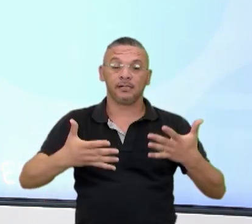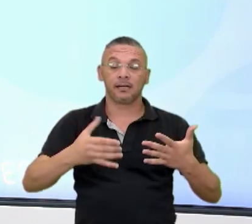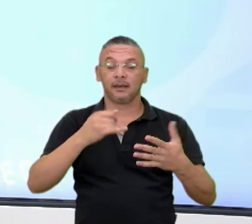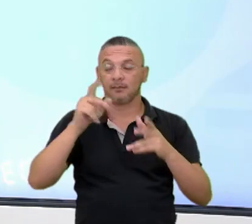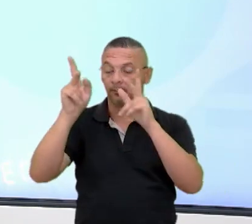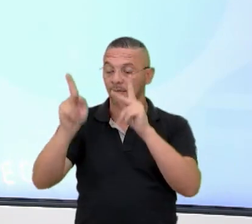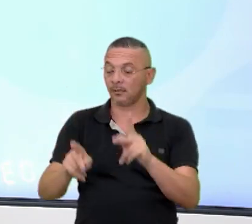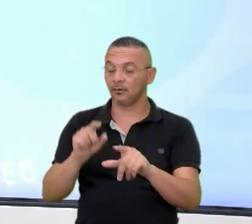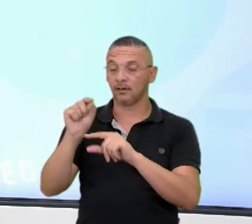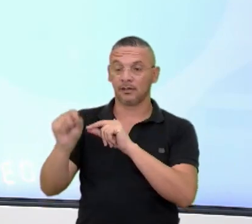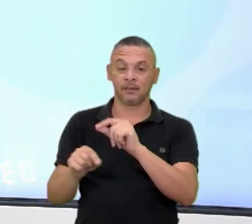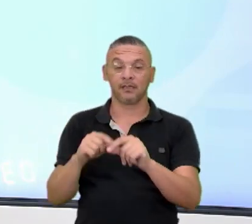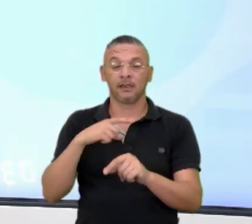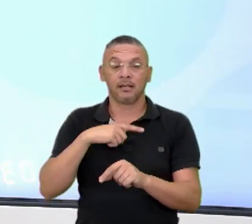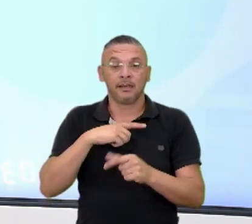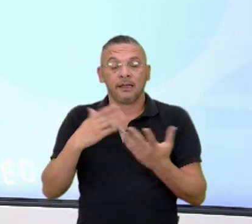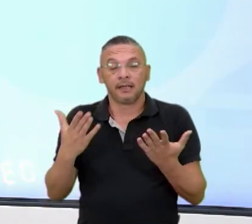Pausa.